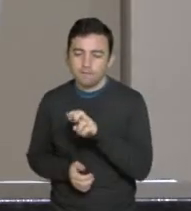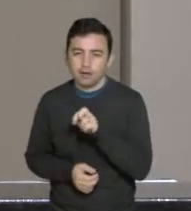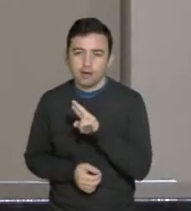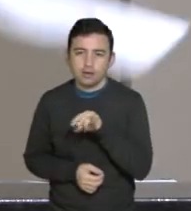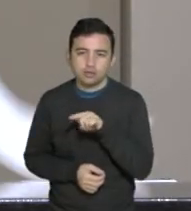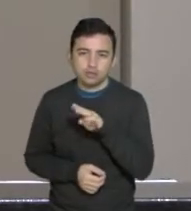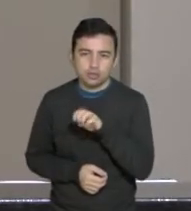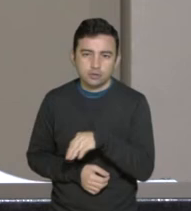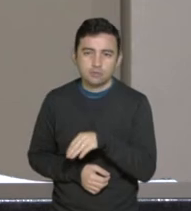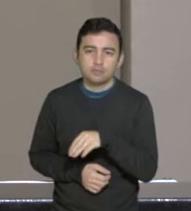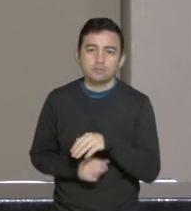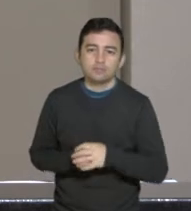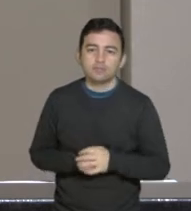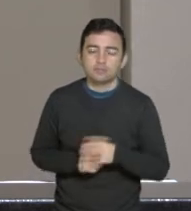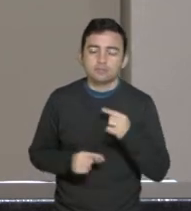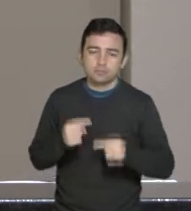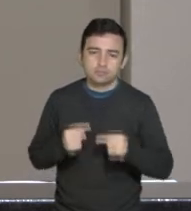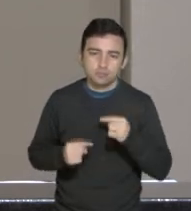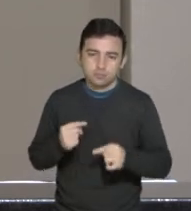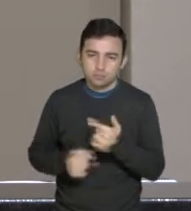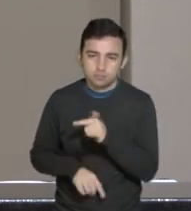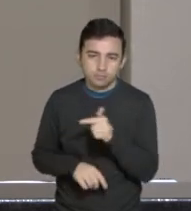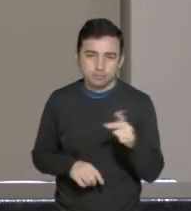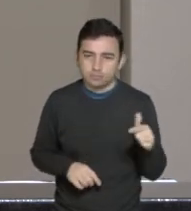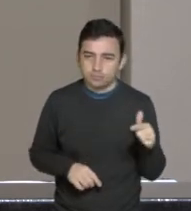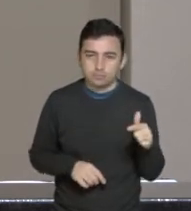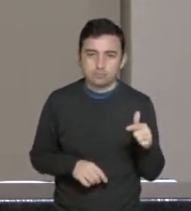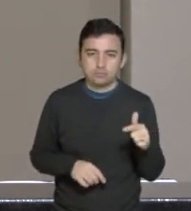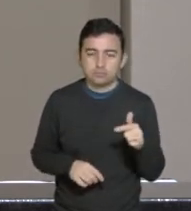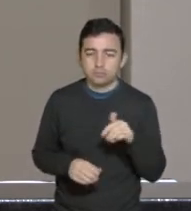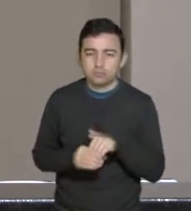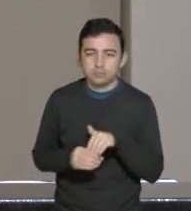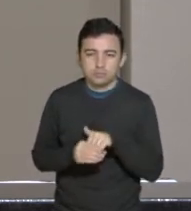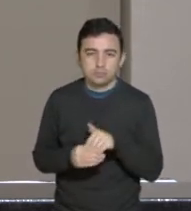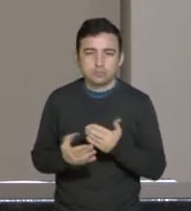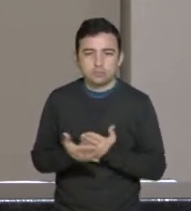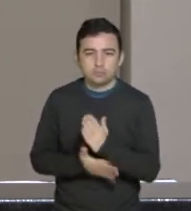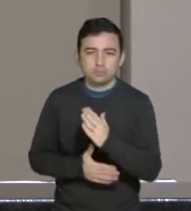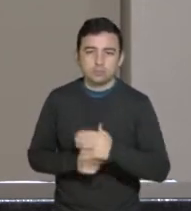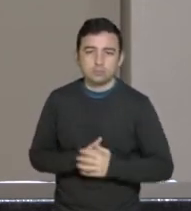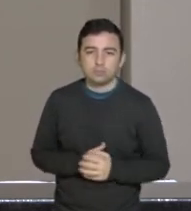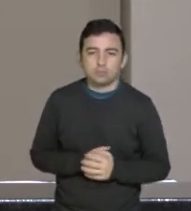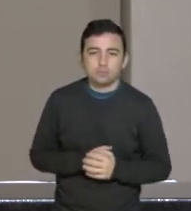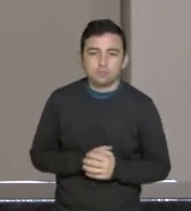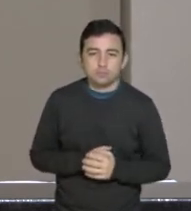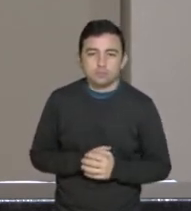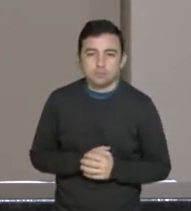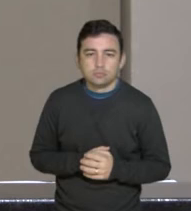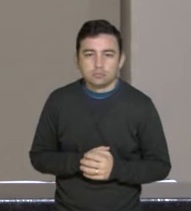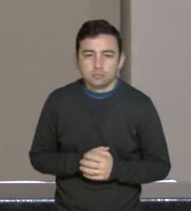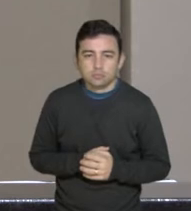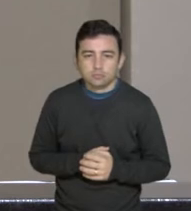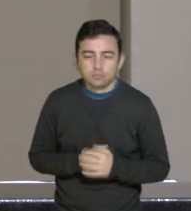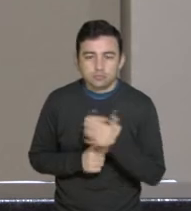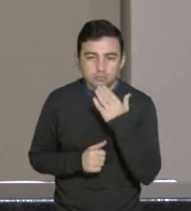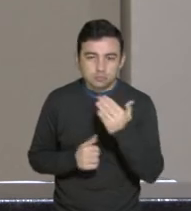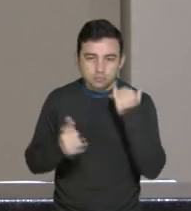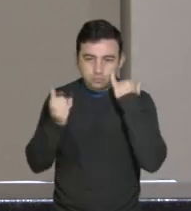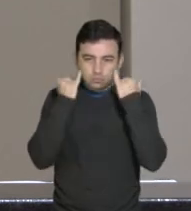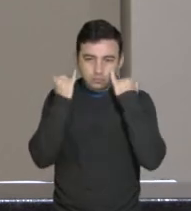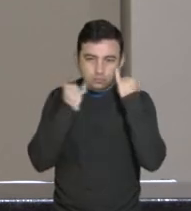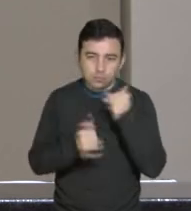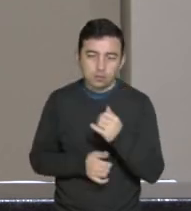Em discussão, não havendo quem queira discuti-lo, em votação, aprovado. Pedido de